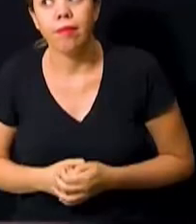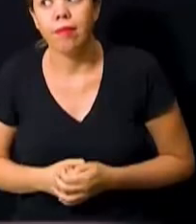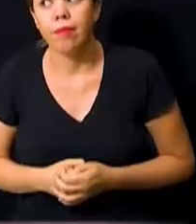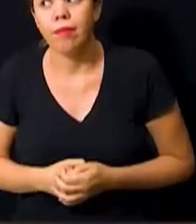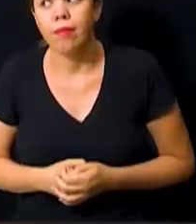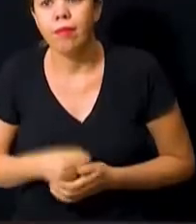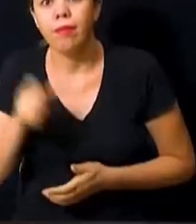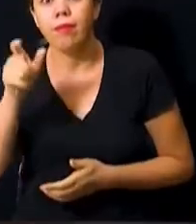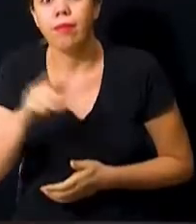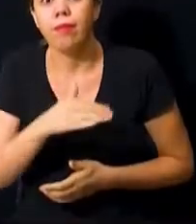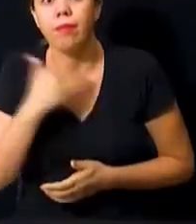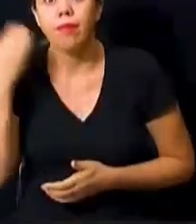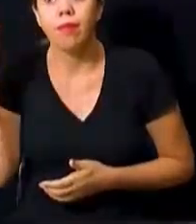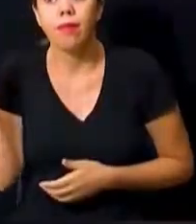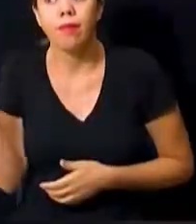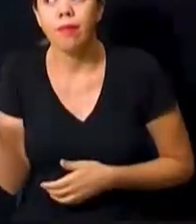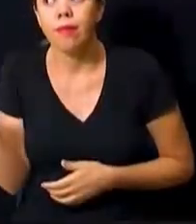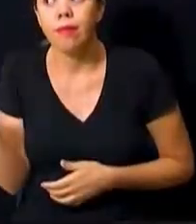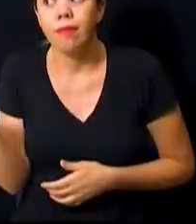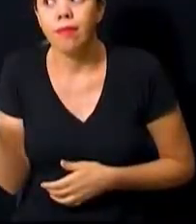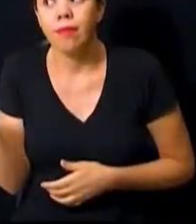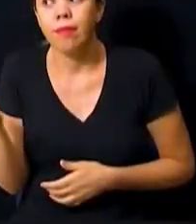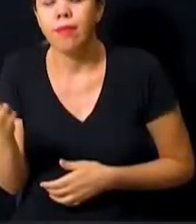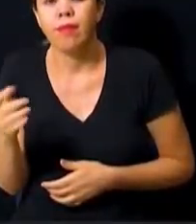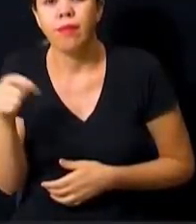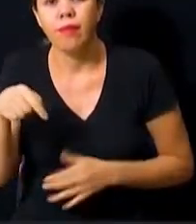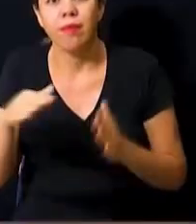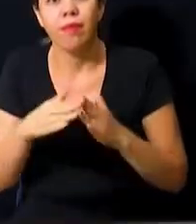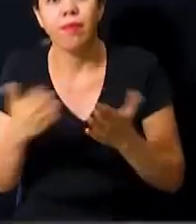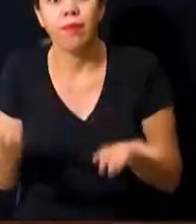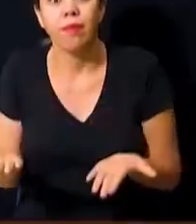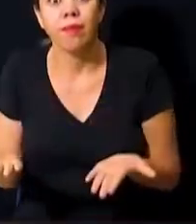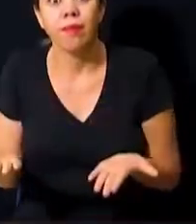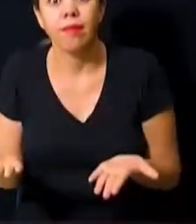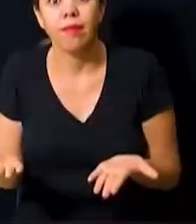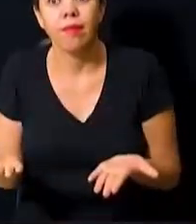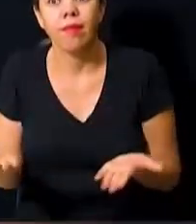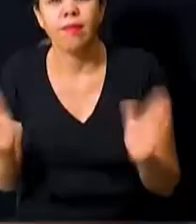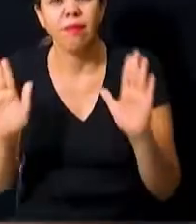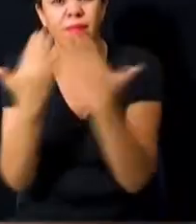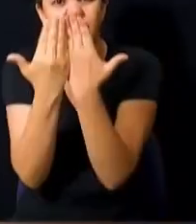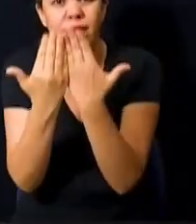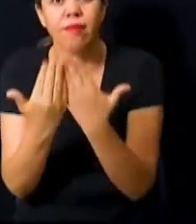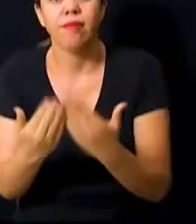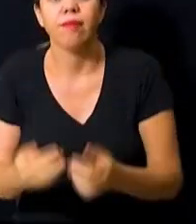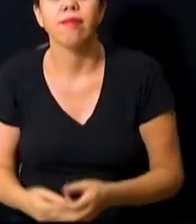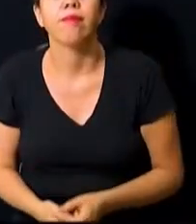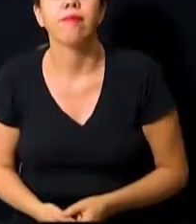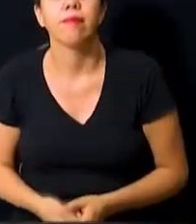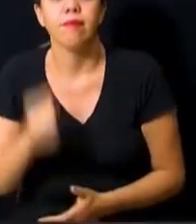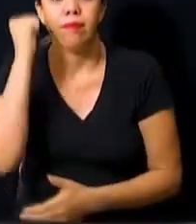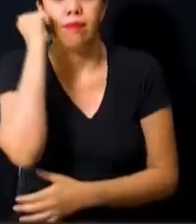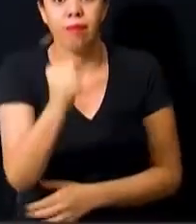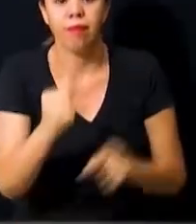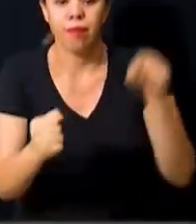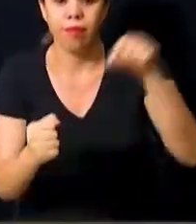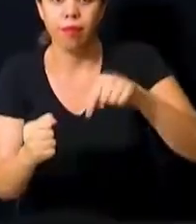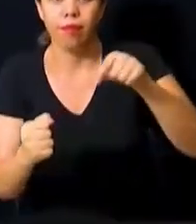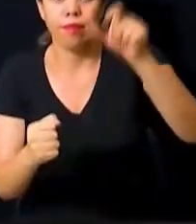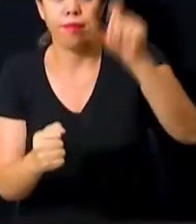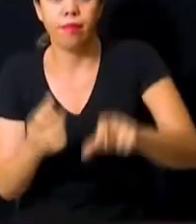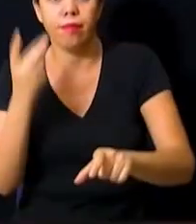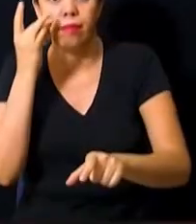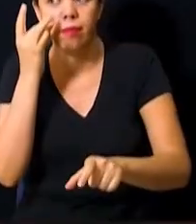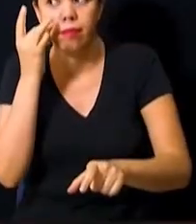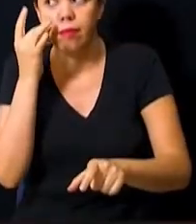Mas alguém morreu. Está mentindo na minha cara! Feche as portas! O assassino está aqui